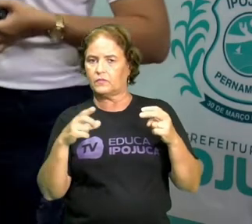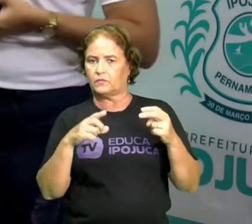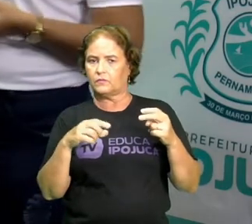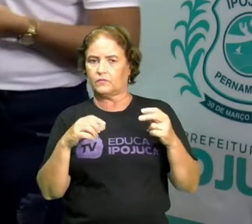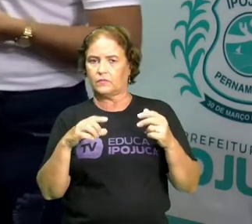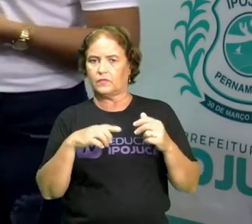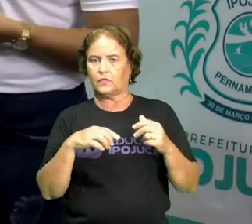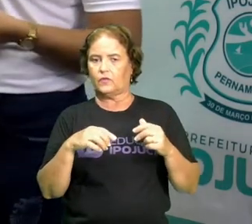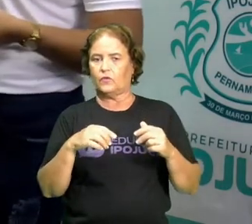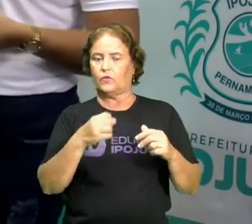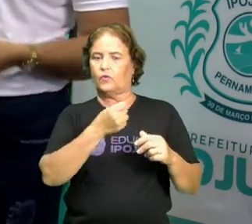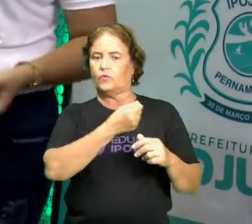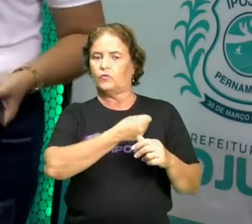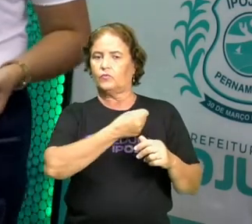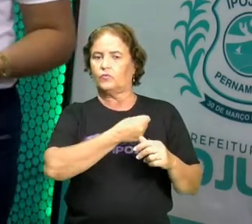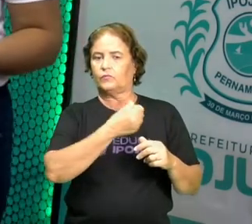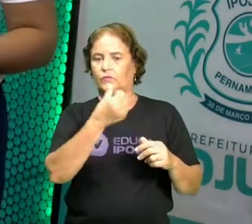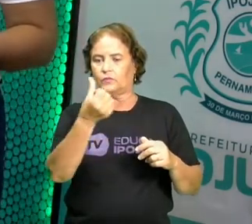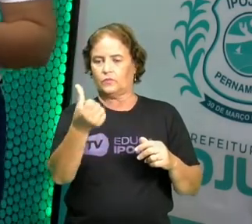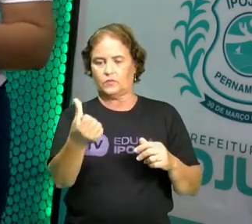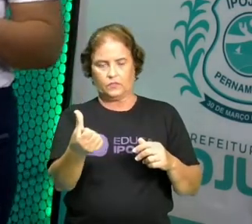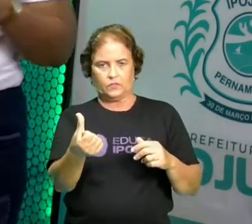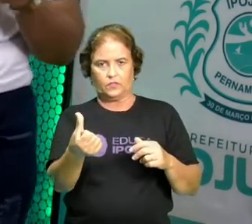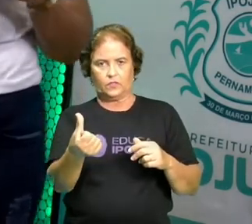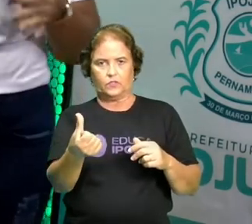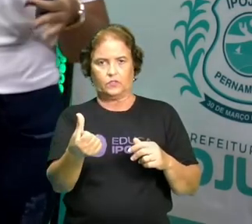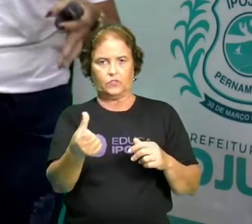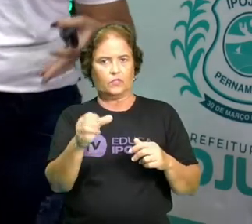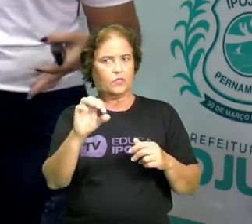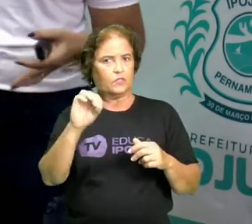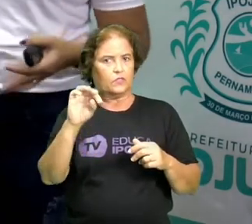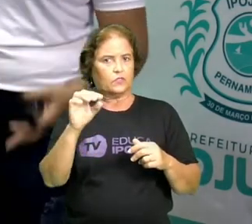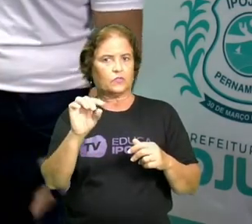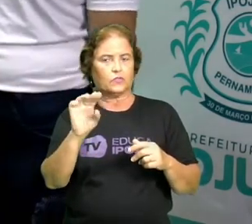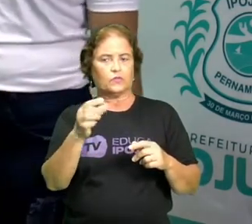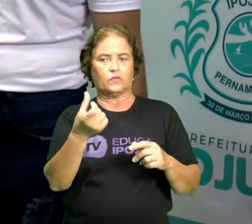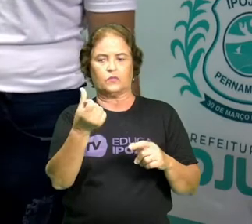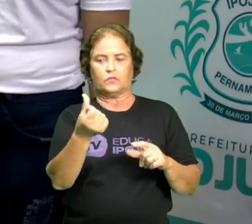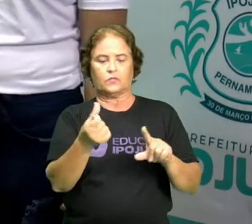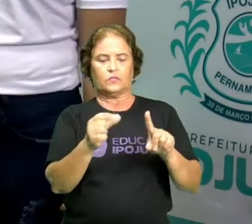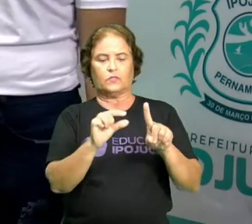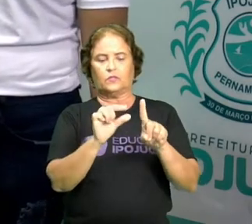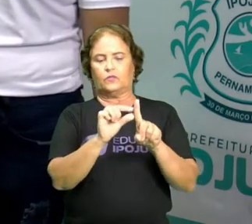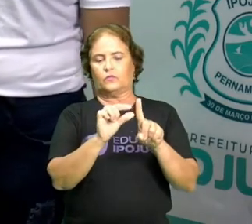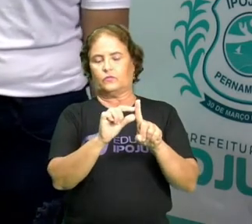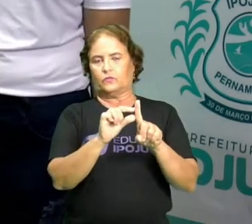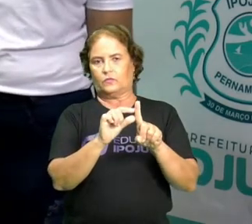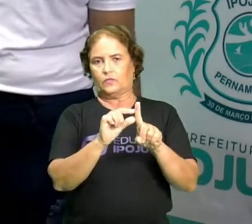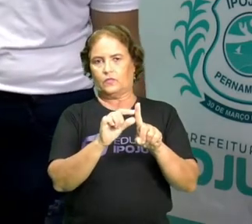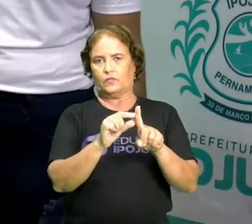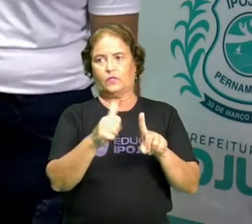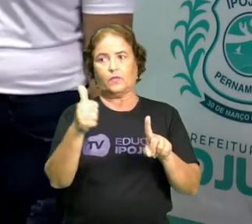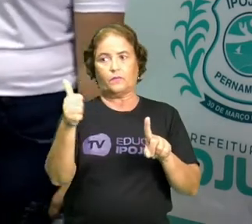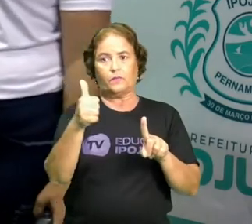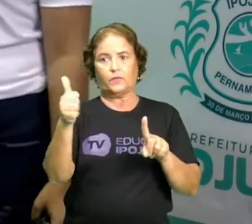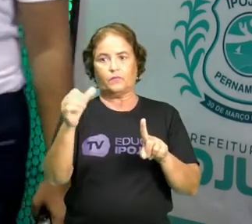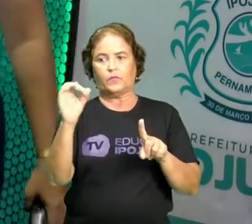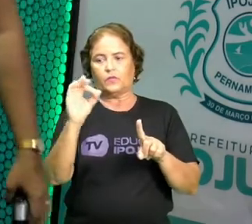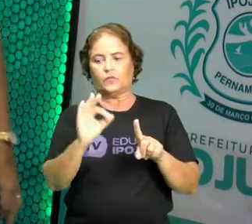o algarismo 6, ele representa apenas 6 unidades, né? Que é a primeira ordem, o que a gente